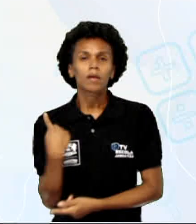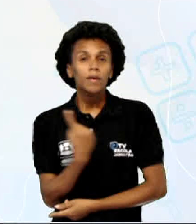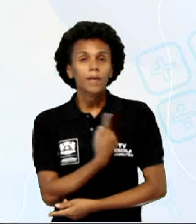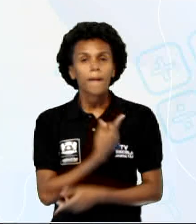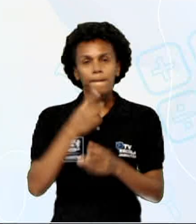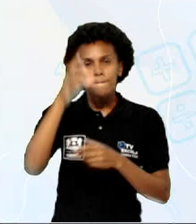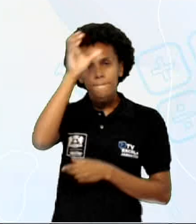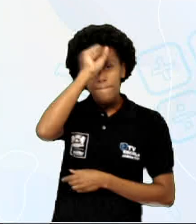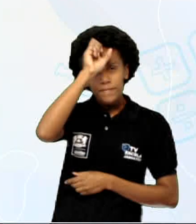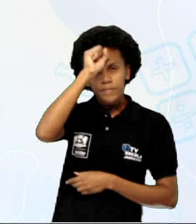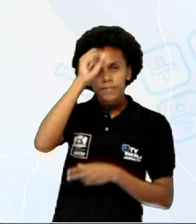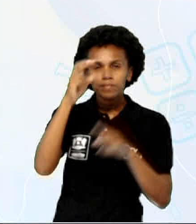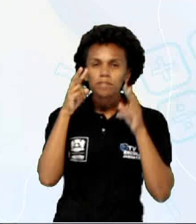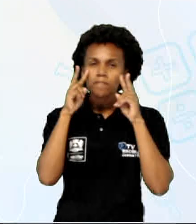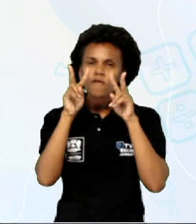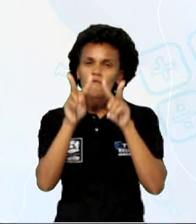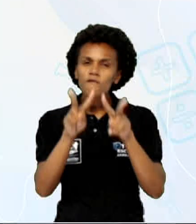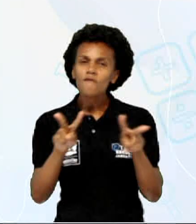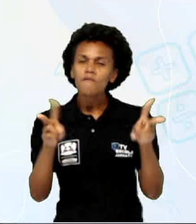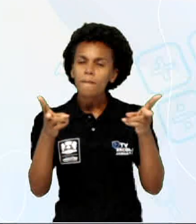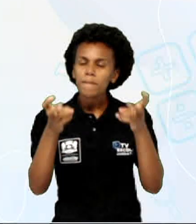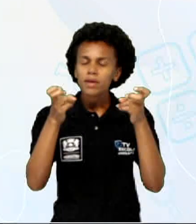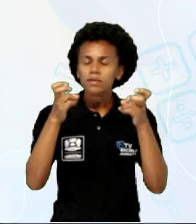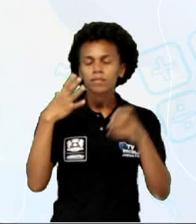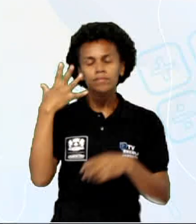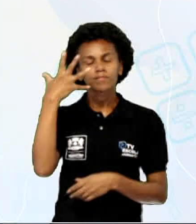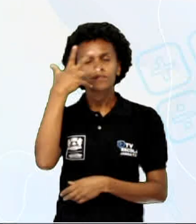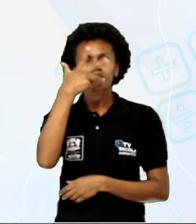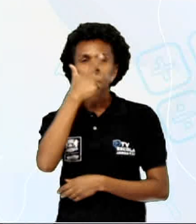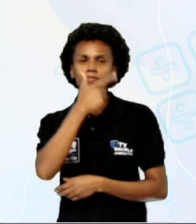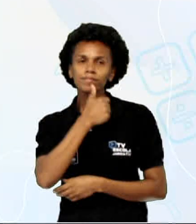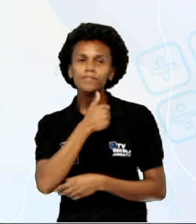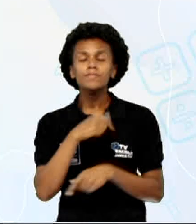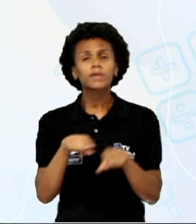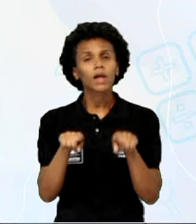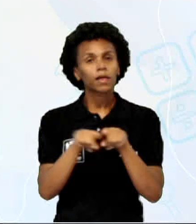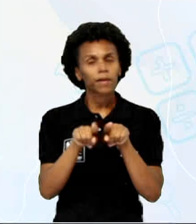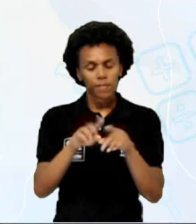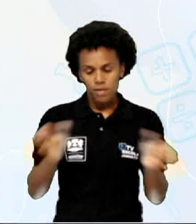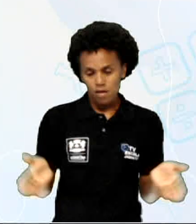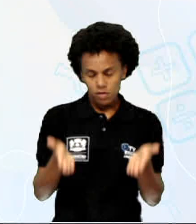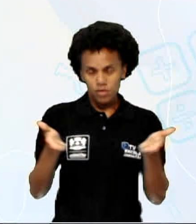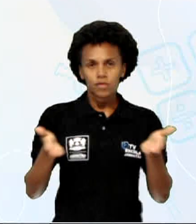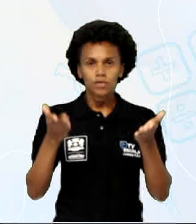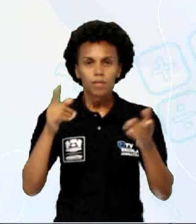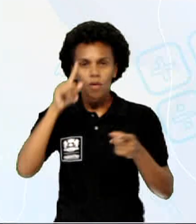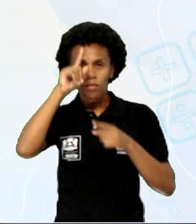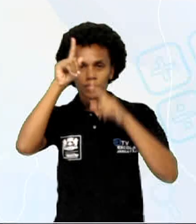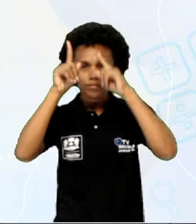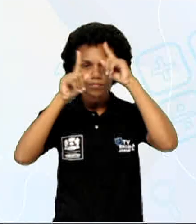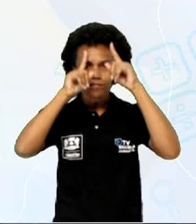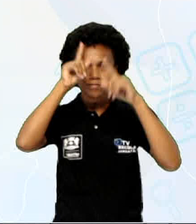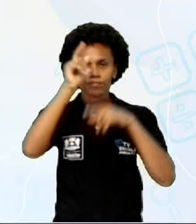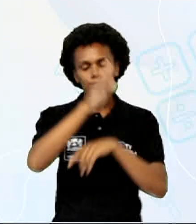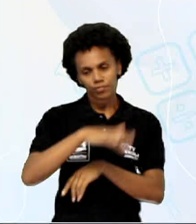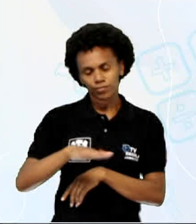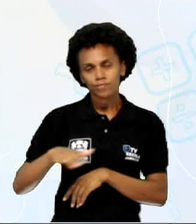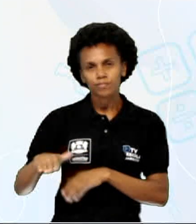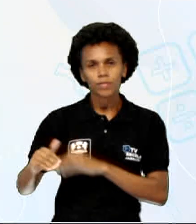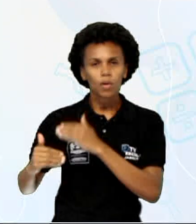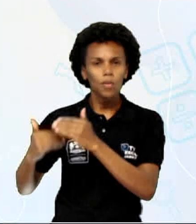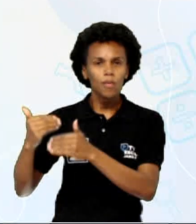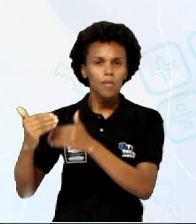gente não via. E também ela estimula a criatividade das crianças durante o processo de